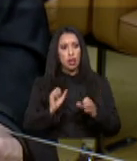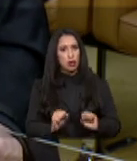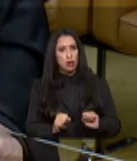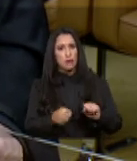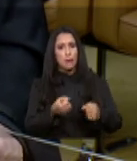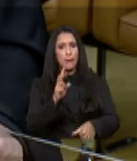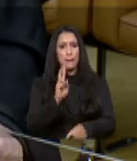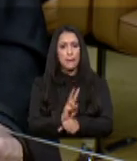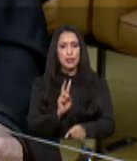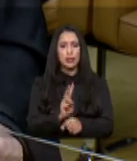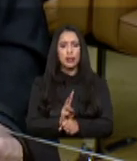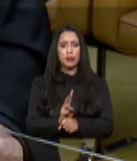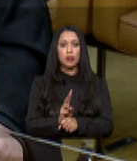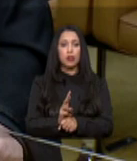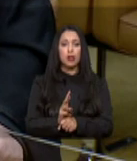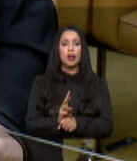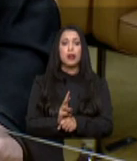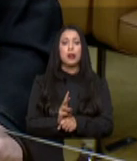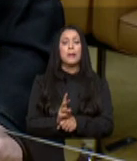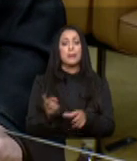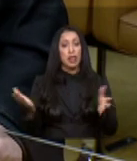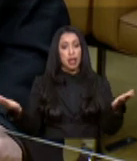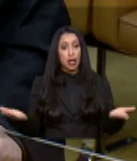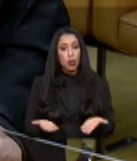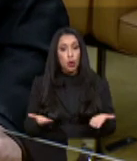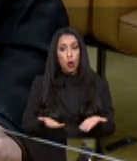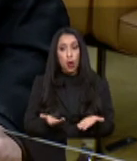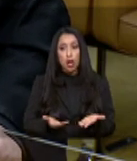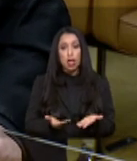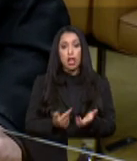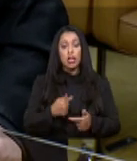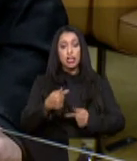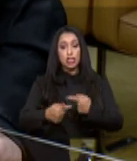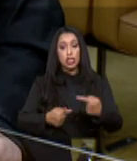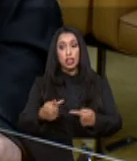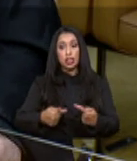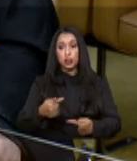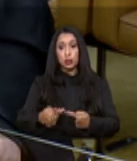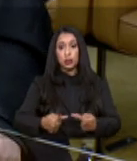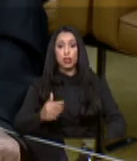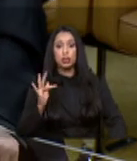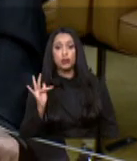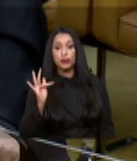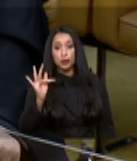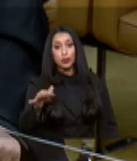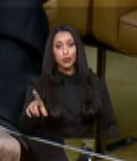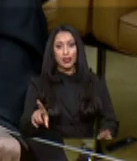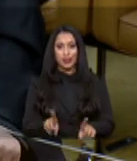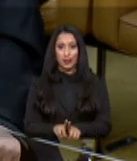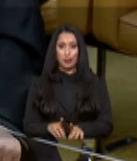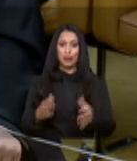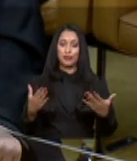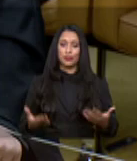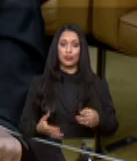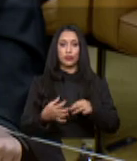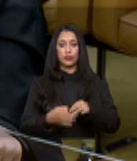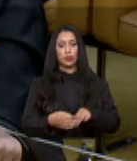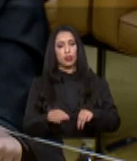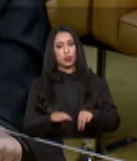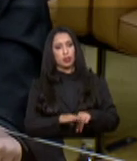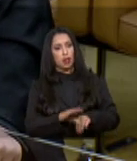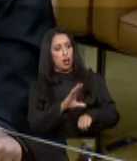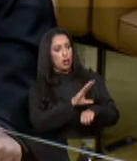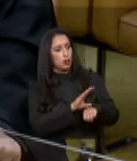preservá-lo para as presentes e futuras gerações. É assim, excelências, que temos por certeza que o nosso